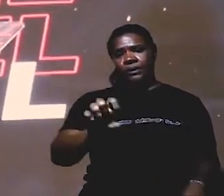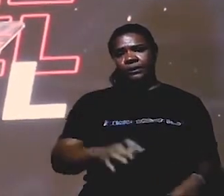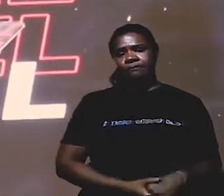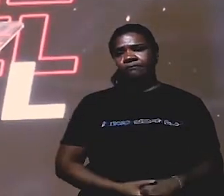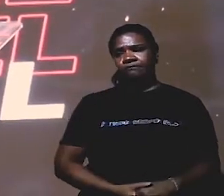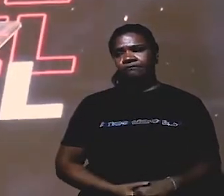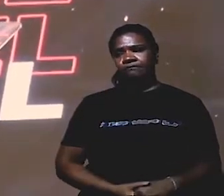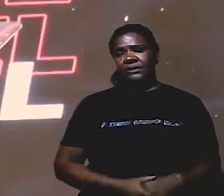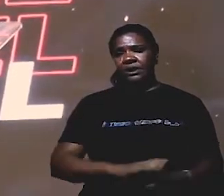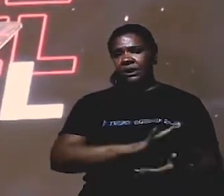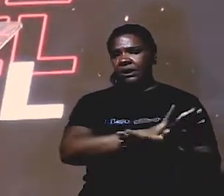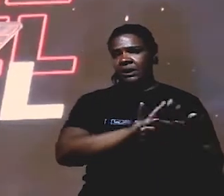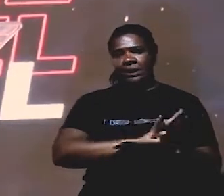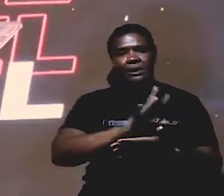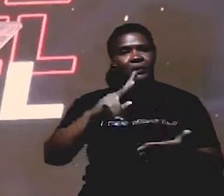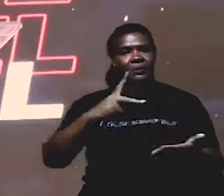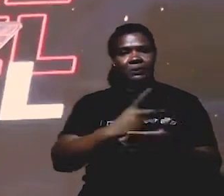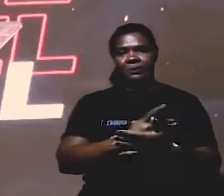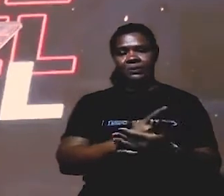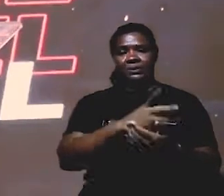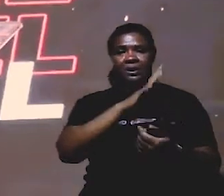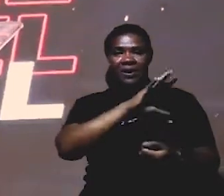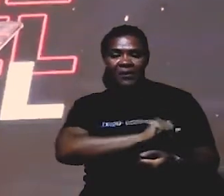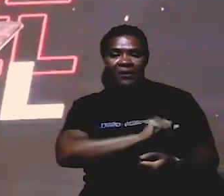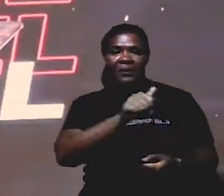Nada na Bíblia por acaso. Eu amo a Bíblia.